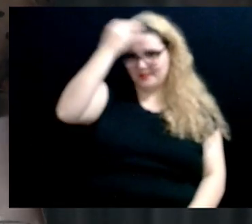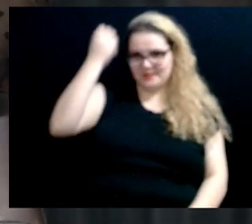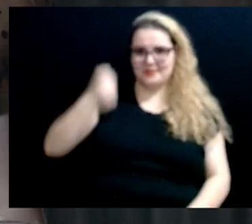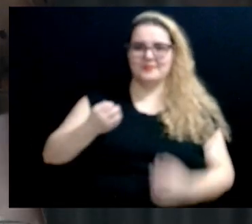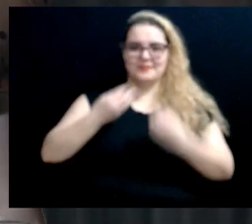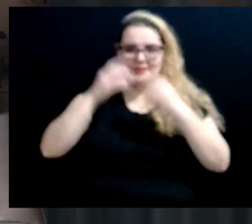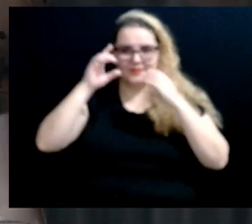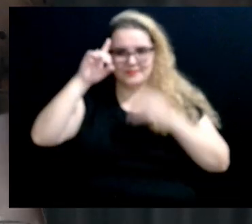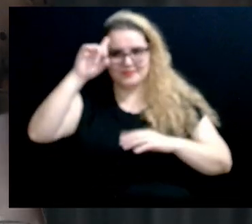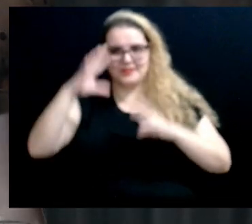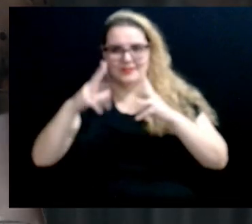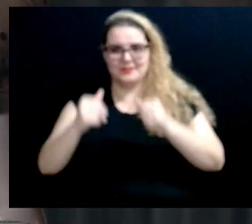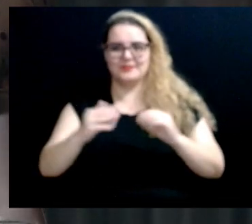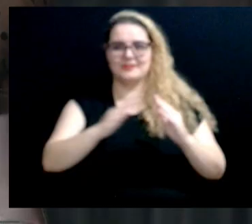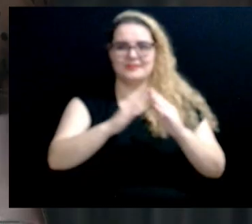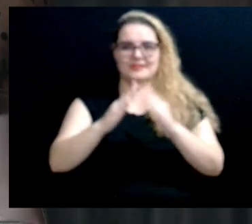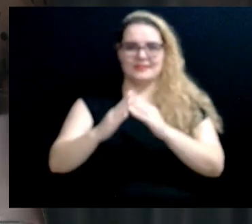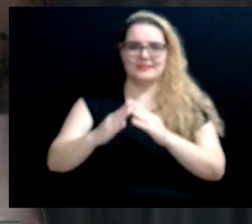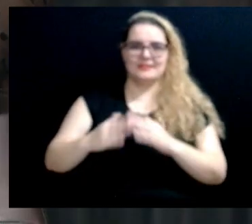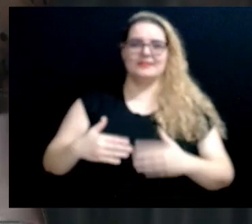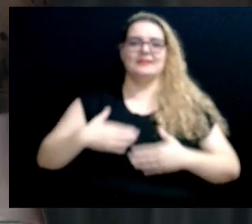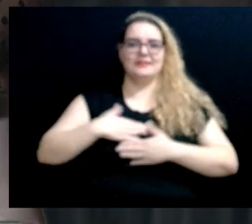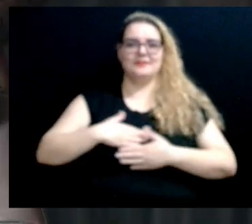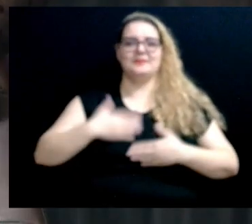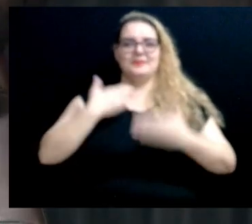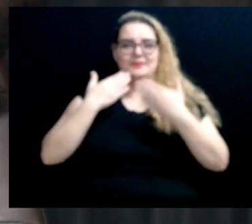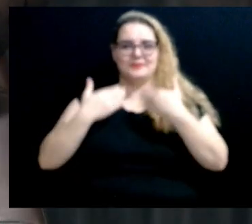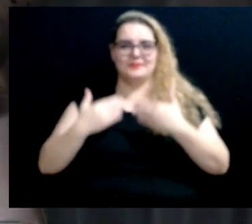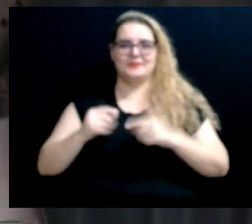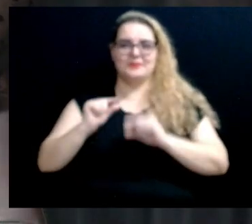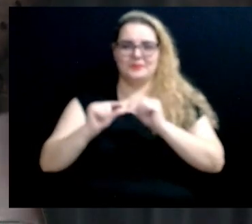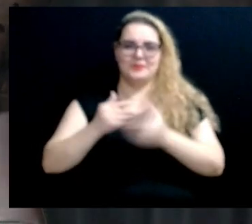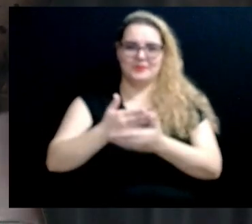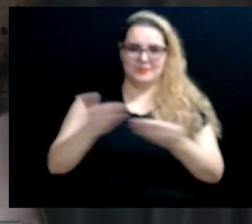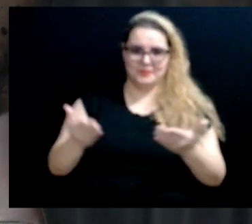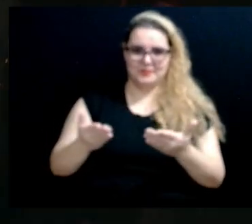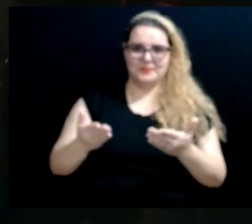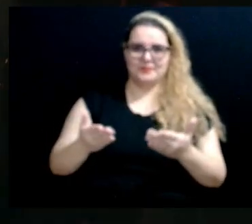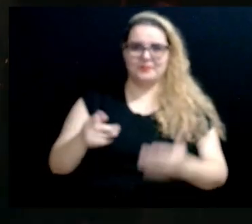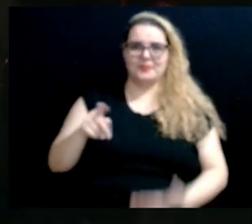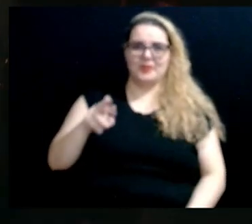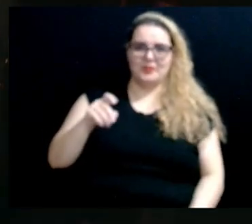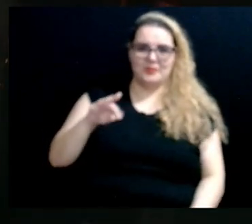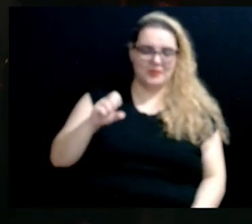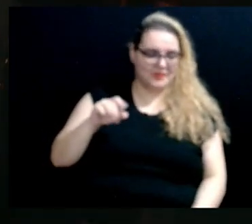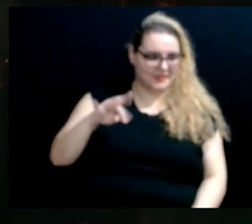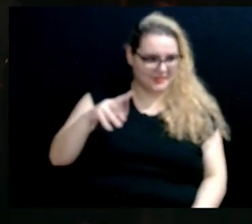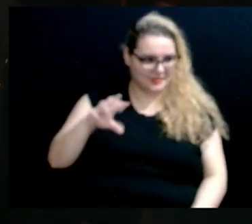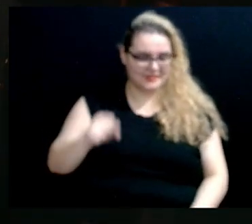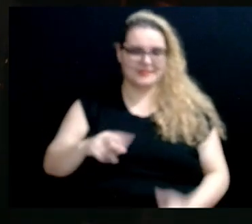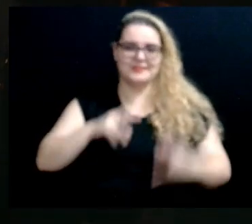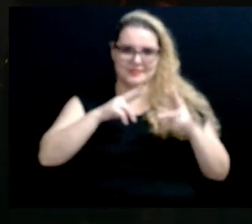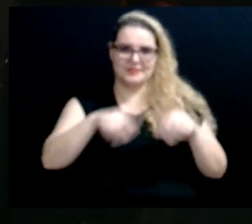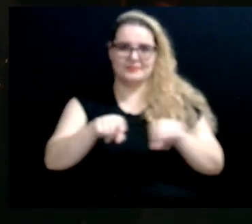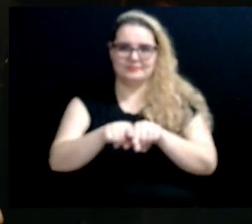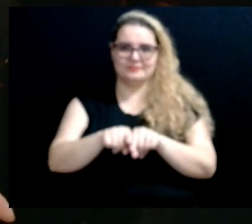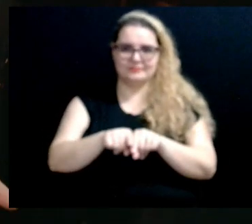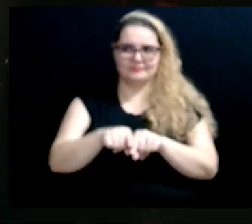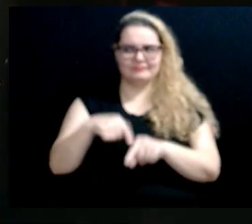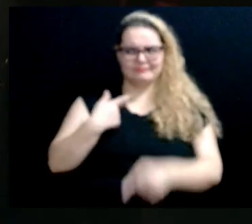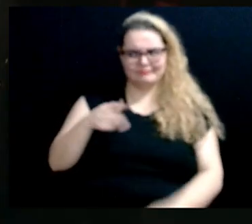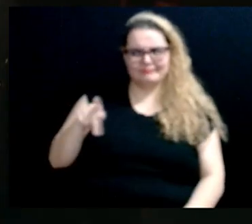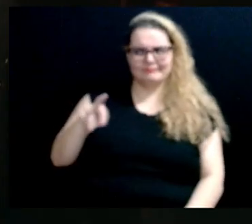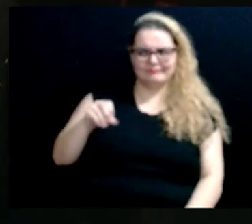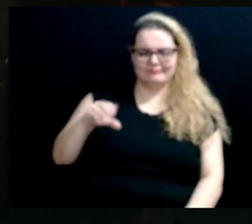um prazer estar aqui, poder conversar um pouquinho com vocês sobre procrastinação e sono. Muito bem. Será que a gente está procrastinando o nosso sono? Olha